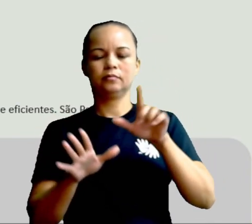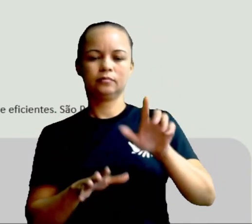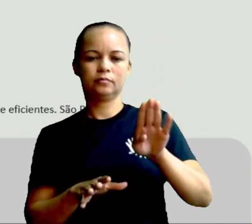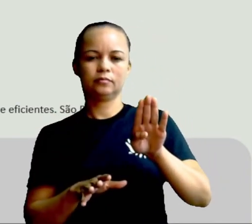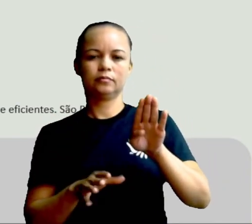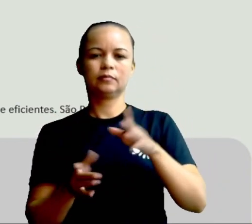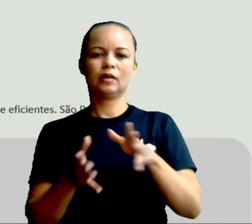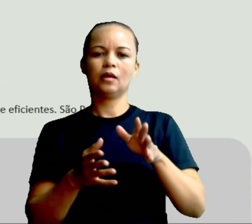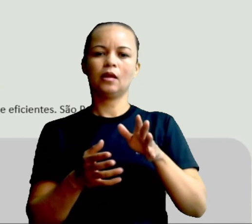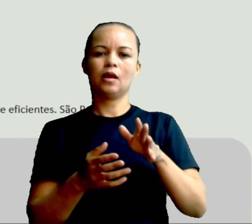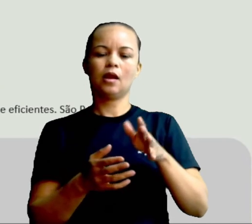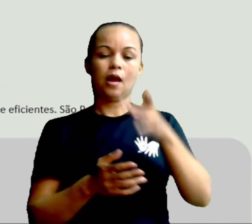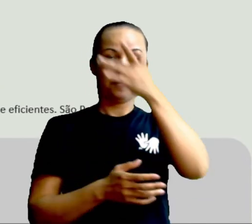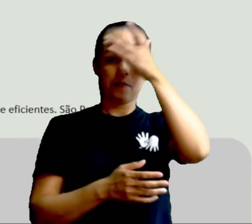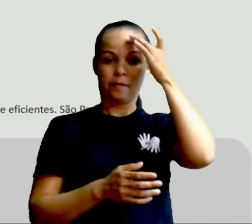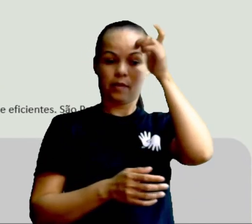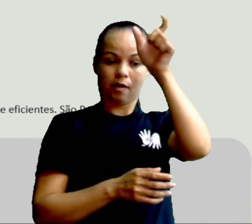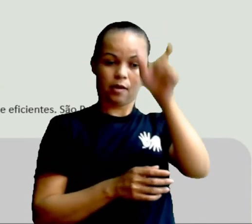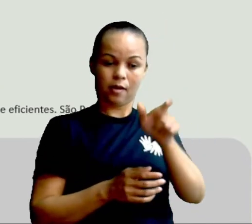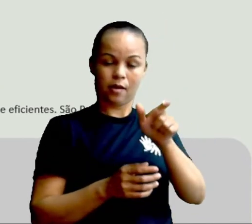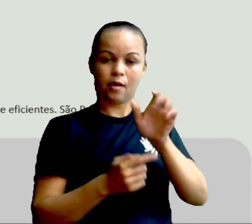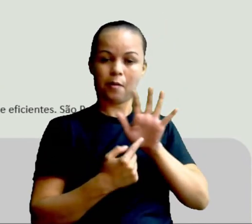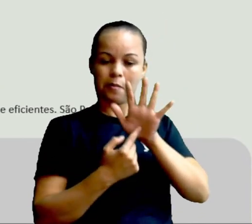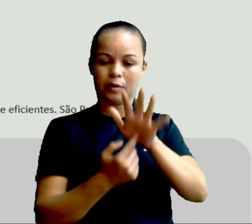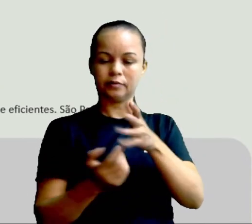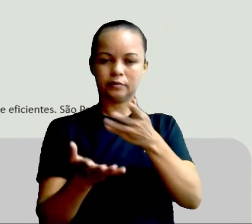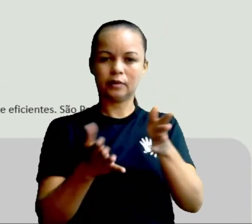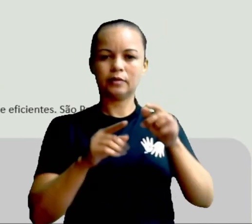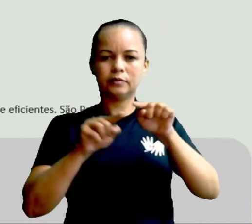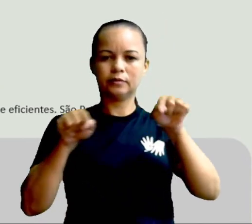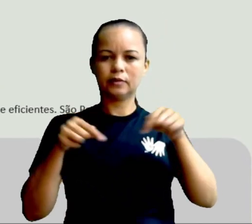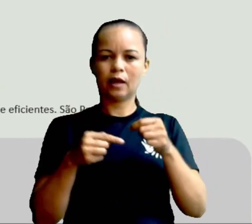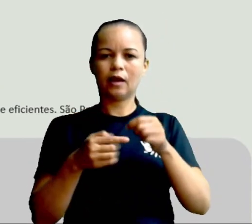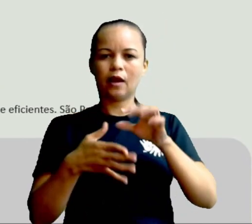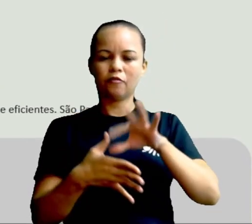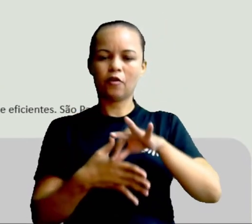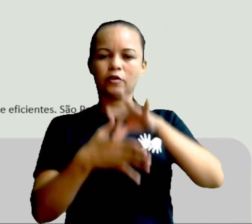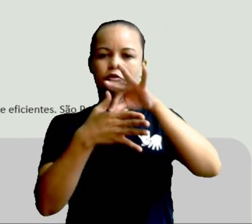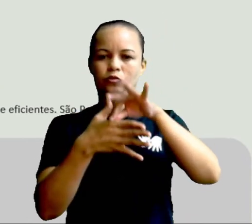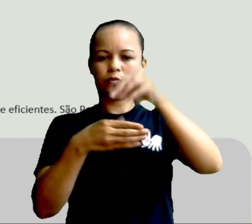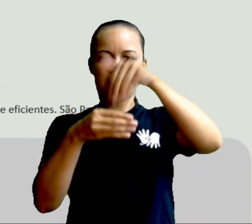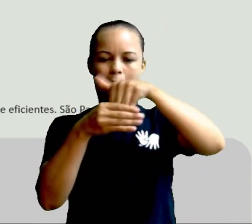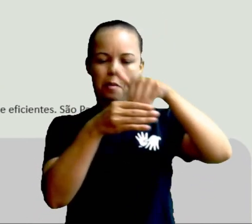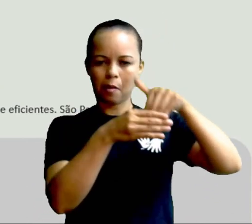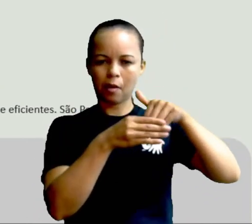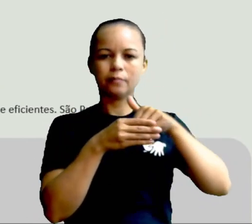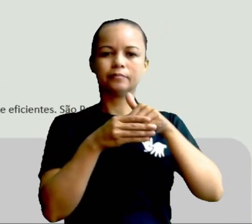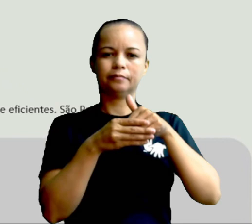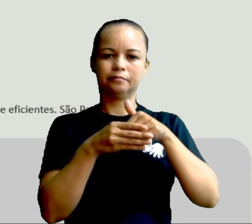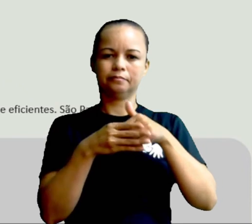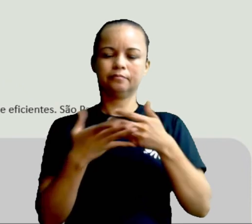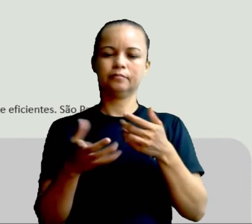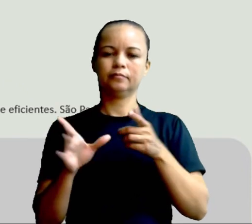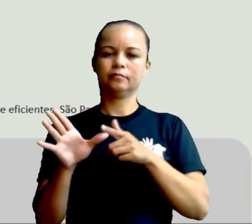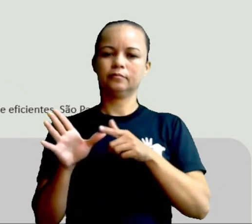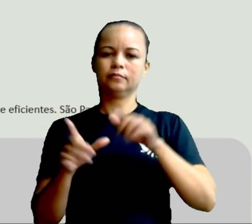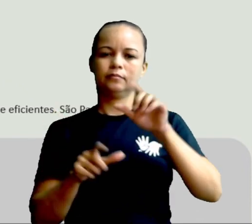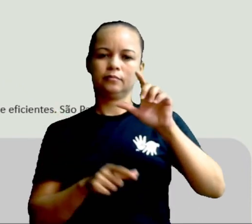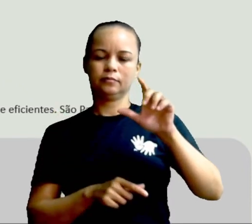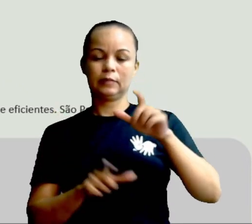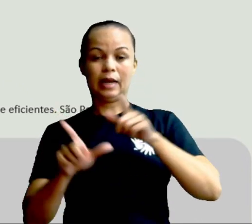o representante de sala foi eleito por votação, tá? Letra